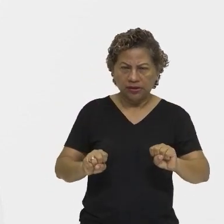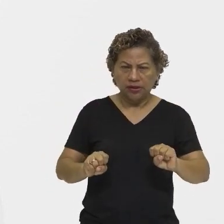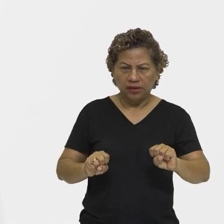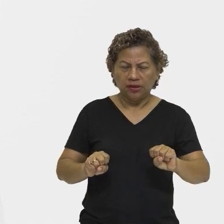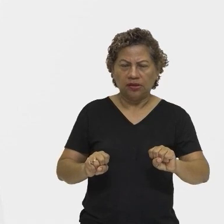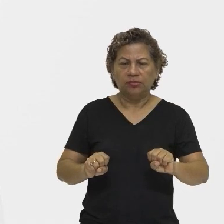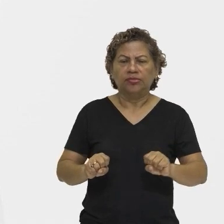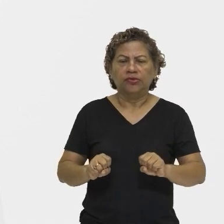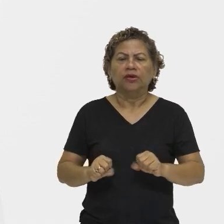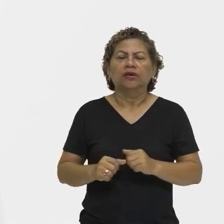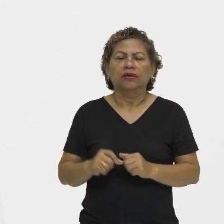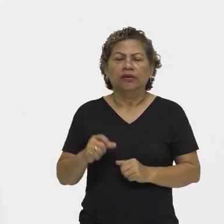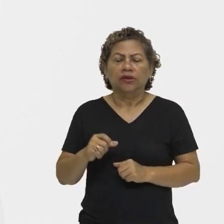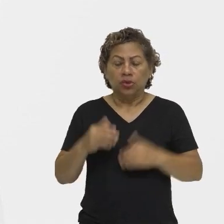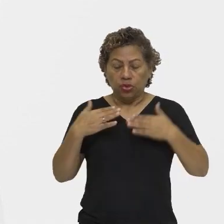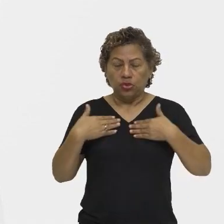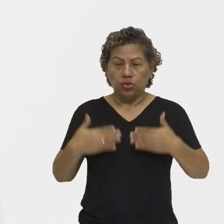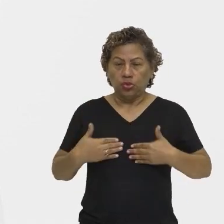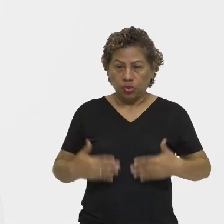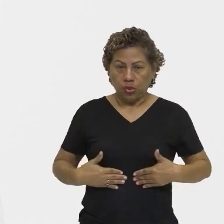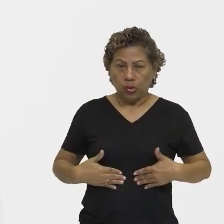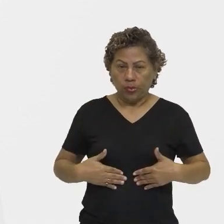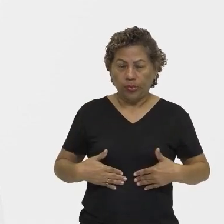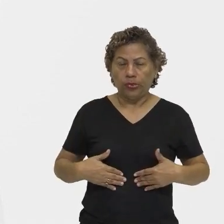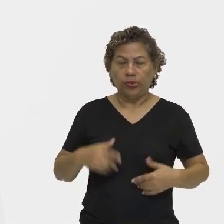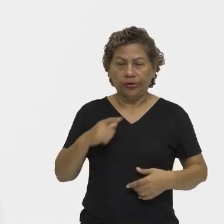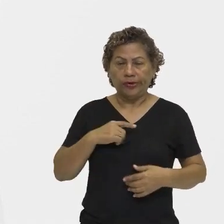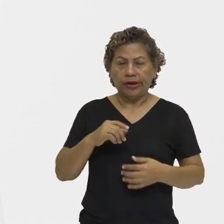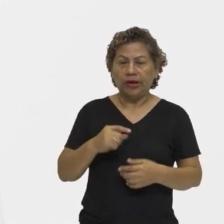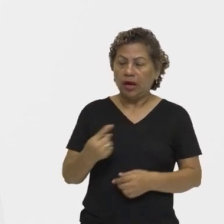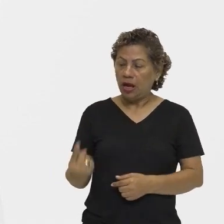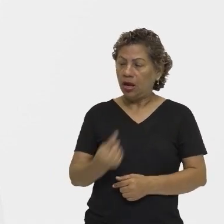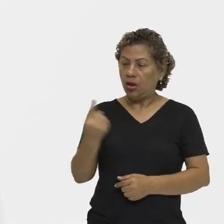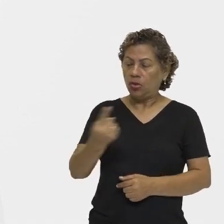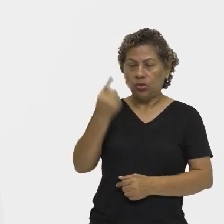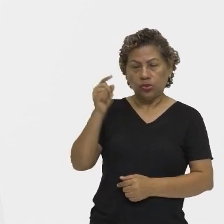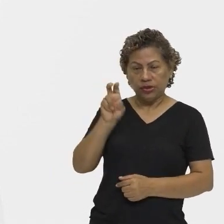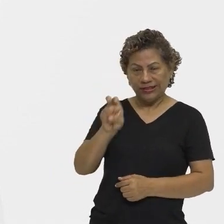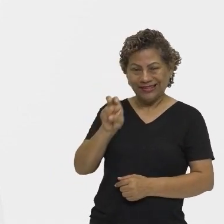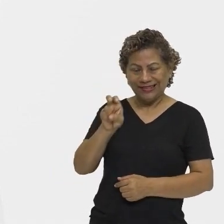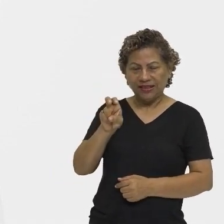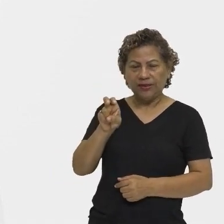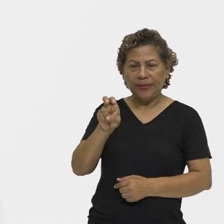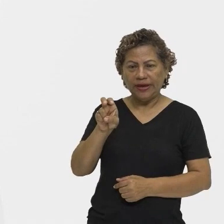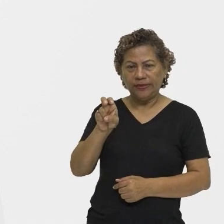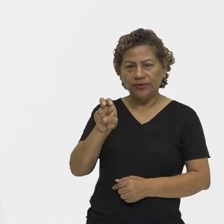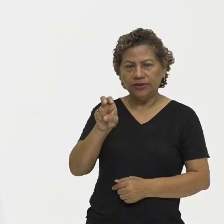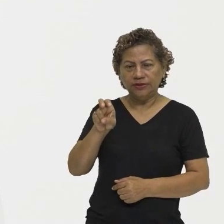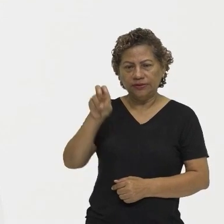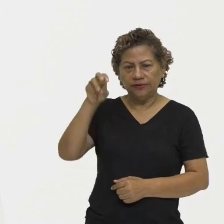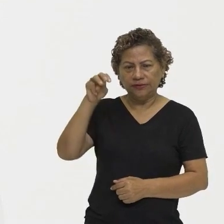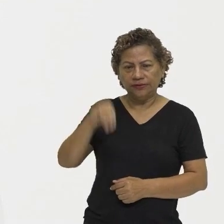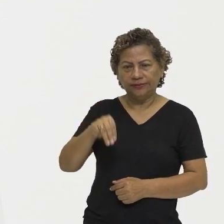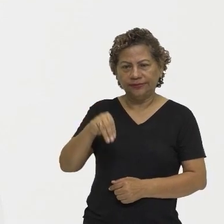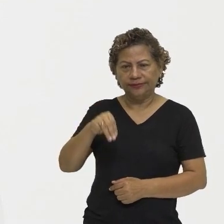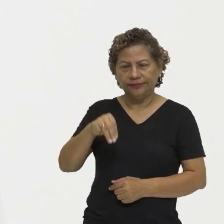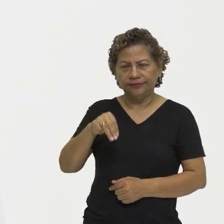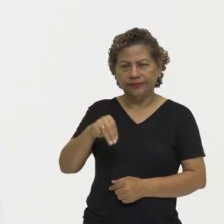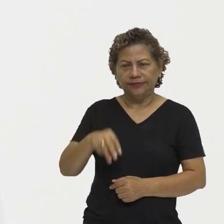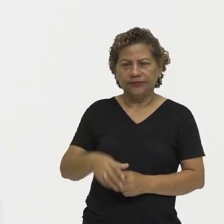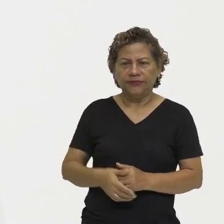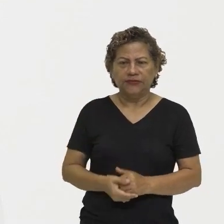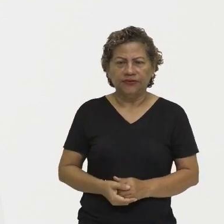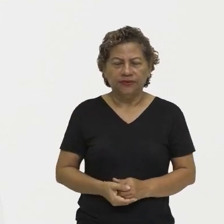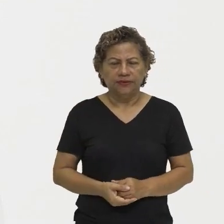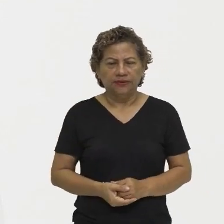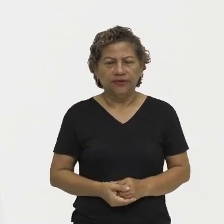altura de 5 metros, vamos destacar aqui esses valores, altura de 5 metros, o corpo